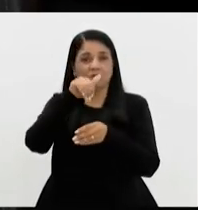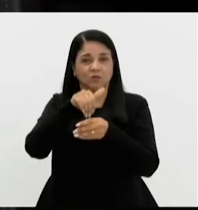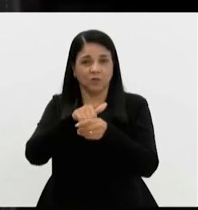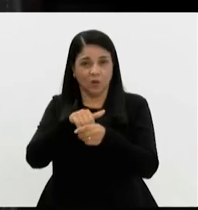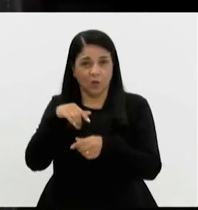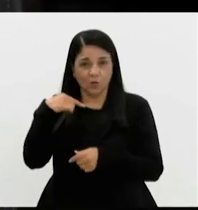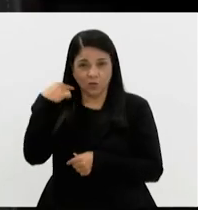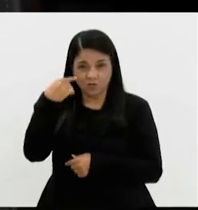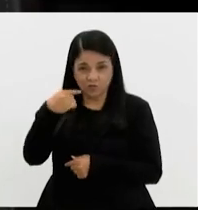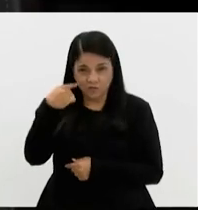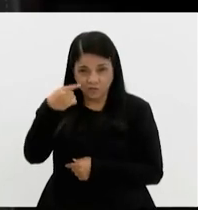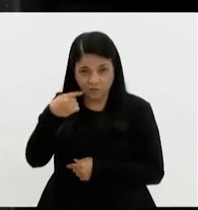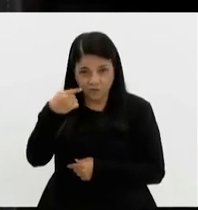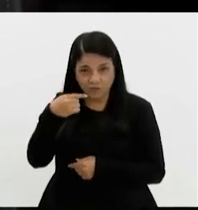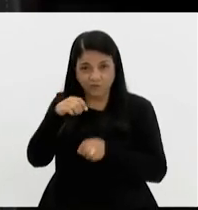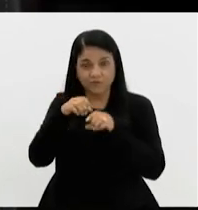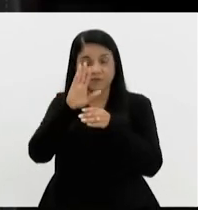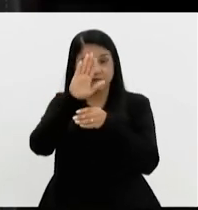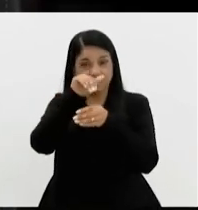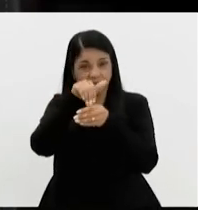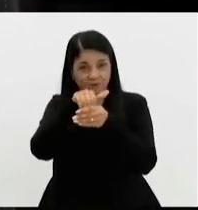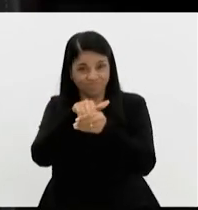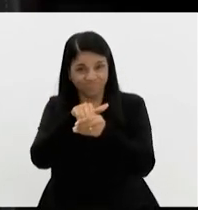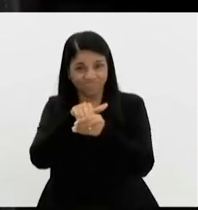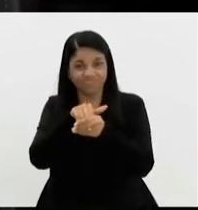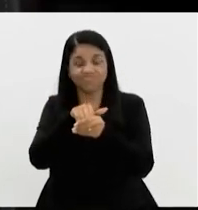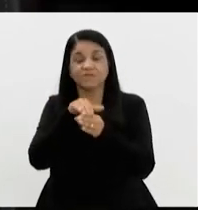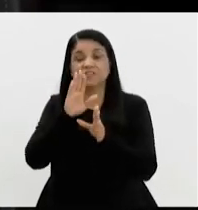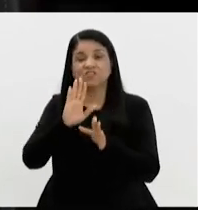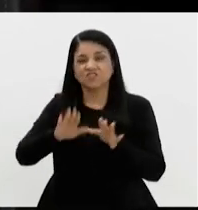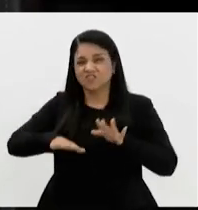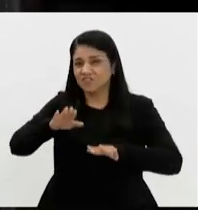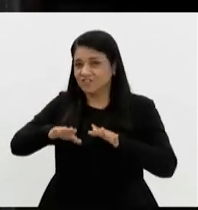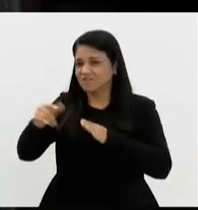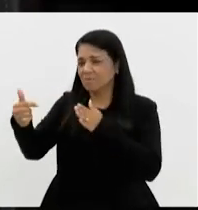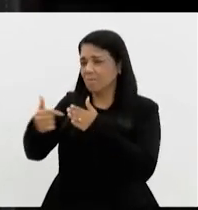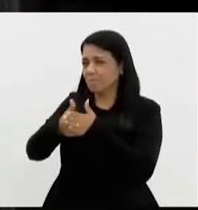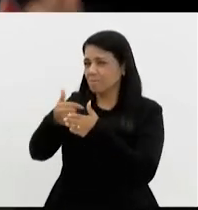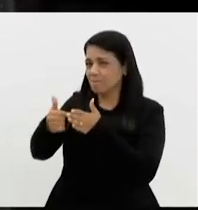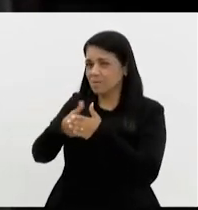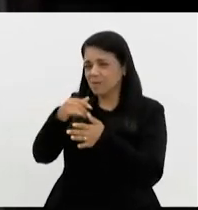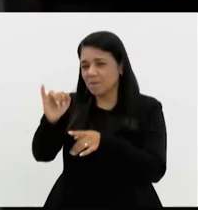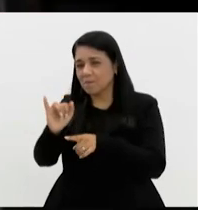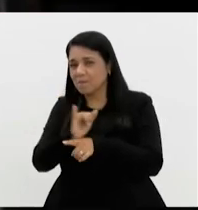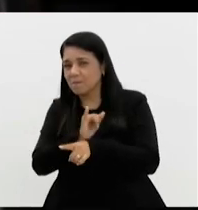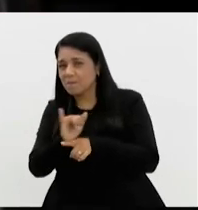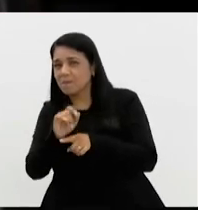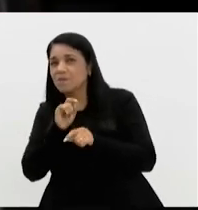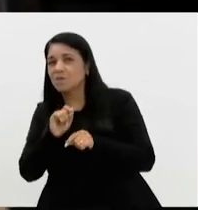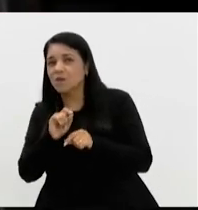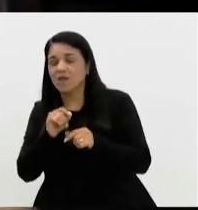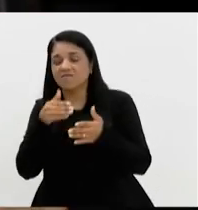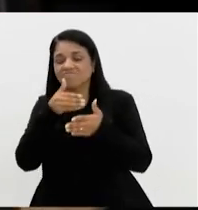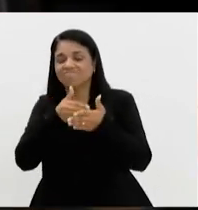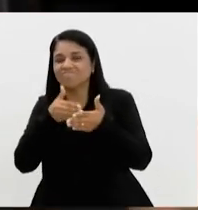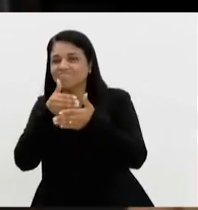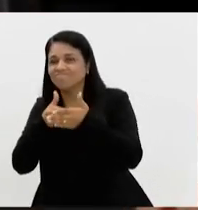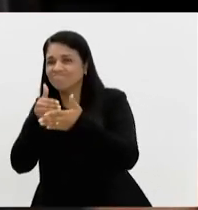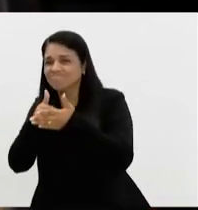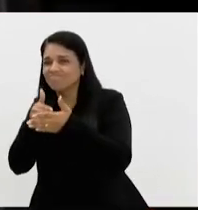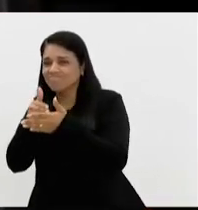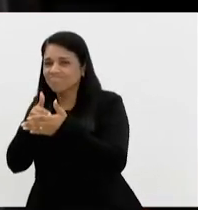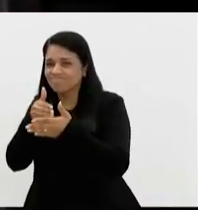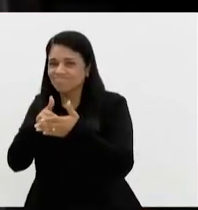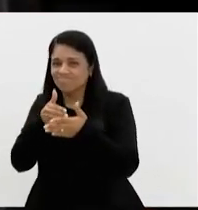muitas vezes deve ter enfrentado indagações sobre possibilidades a despeito dessas restrições Quais são as